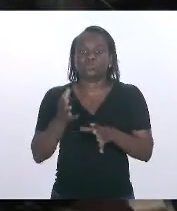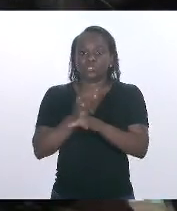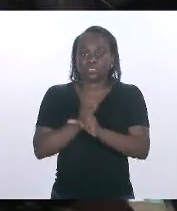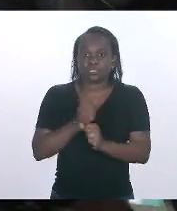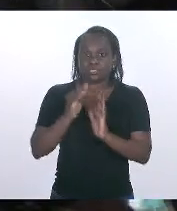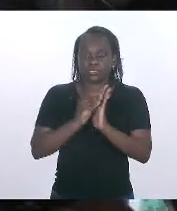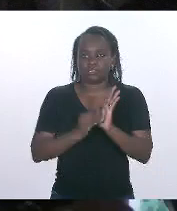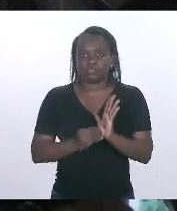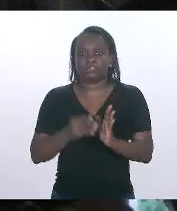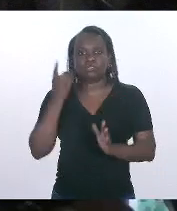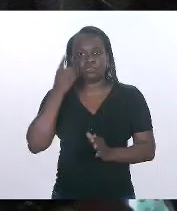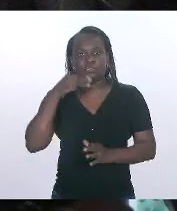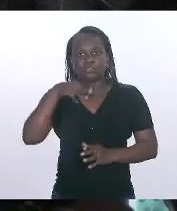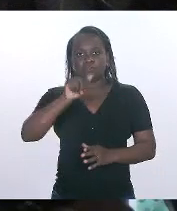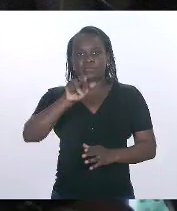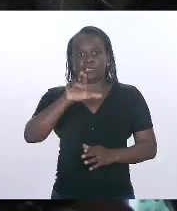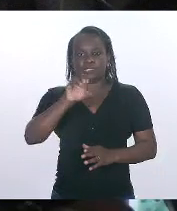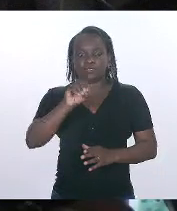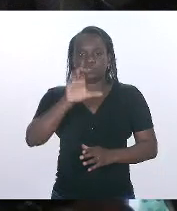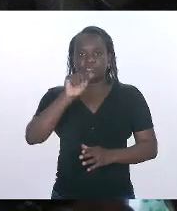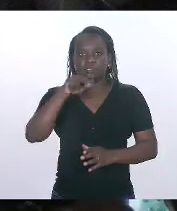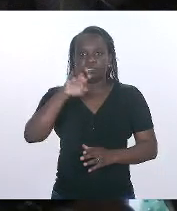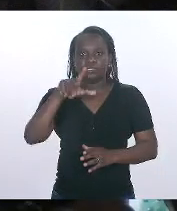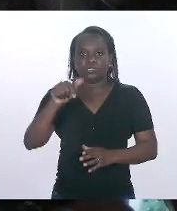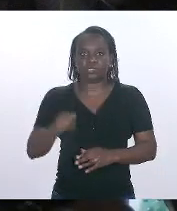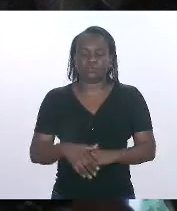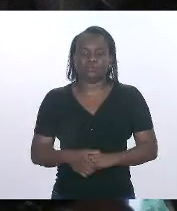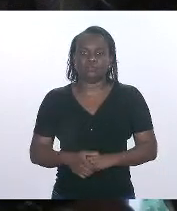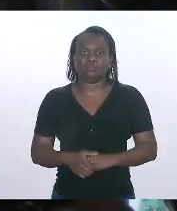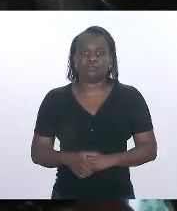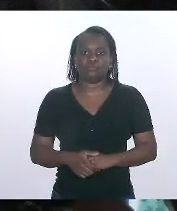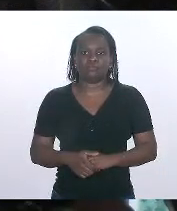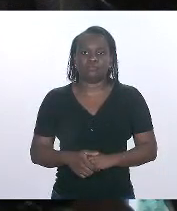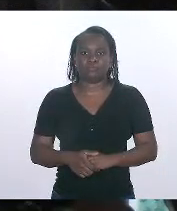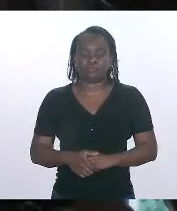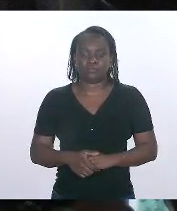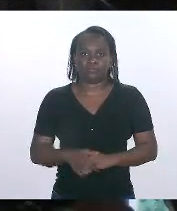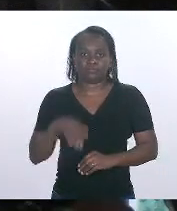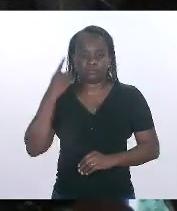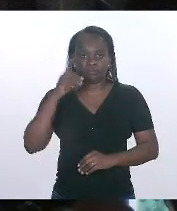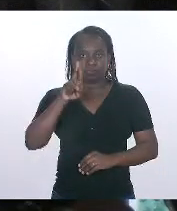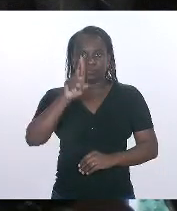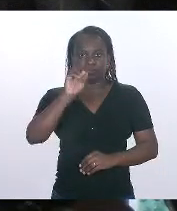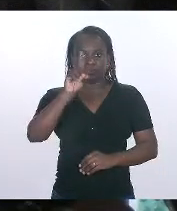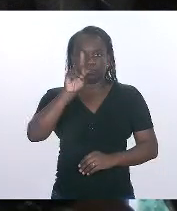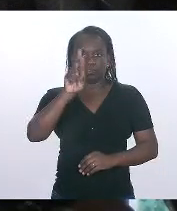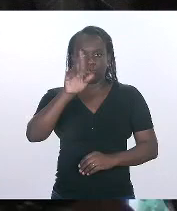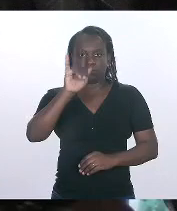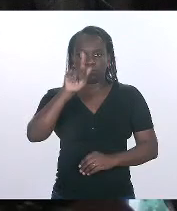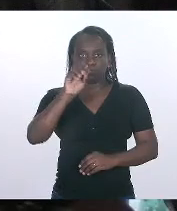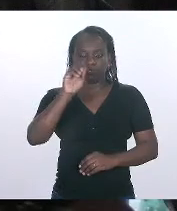Orçamento, deputado Márcio Canela. Deputado Márcio Canela. Deputado Rodrigo Amorim.